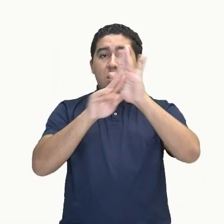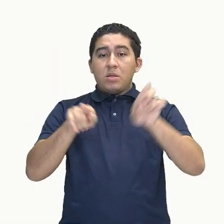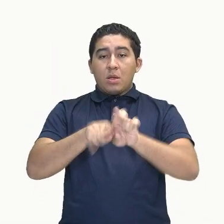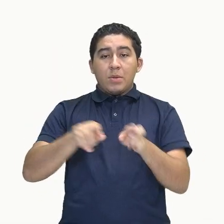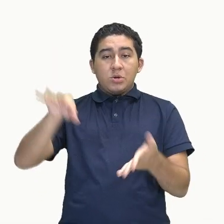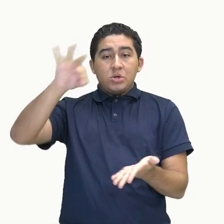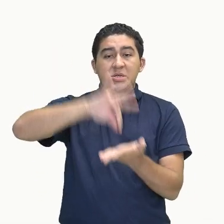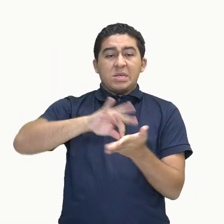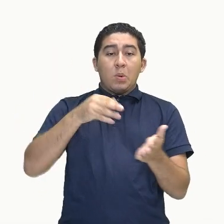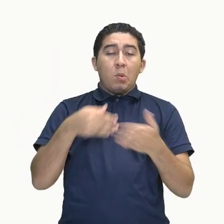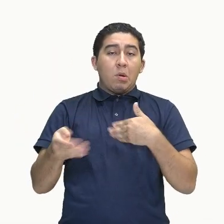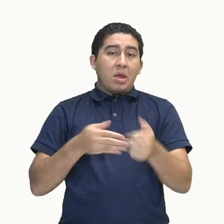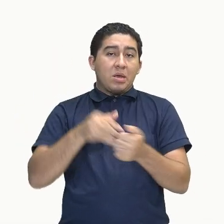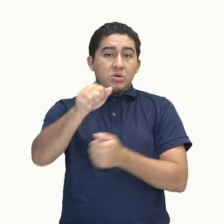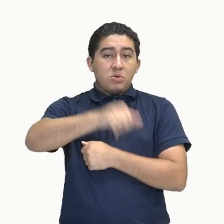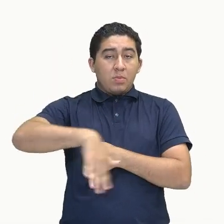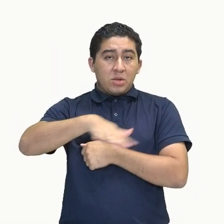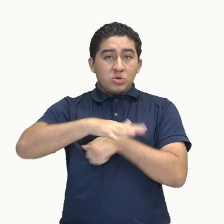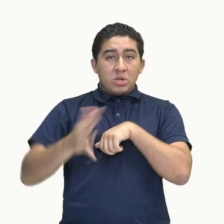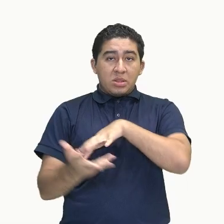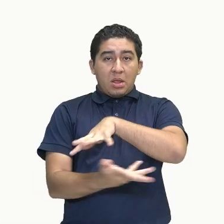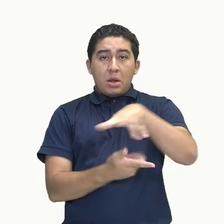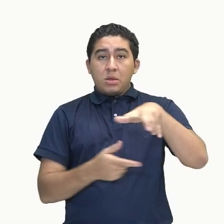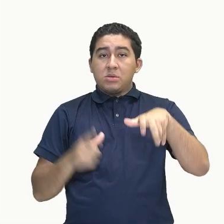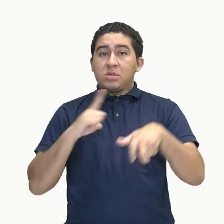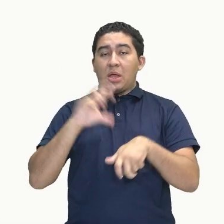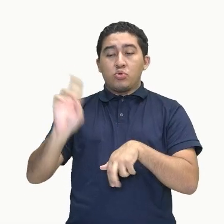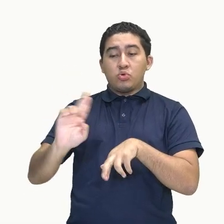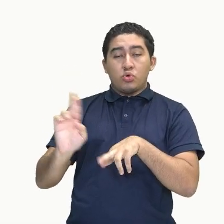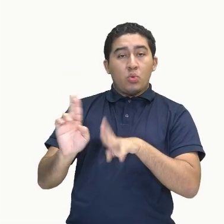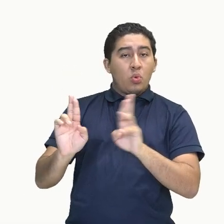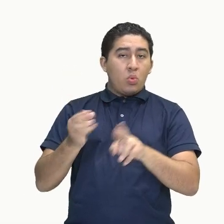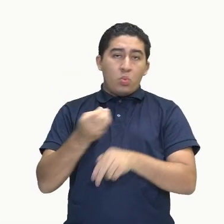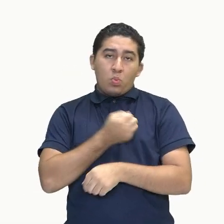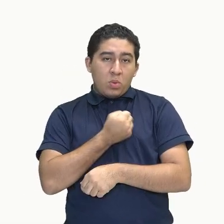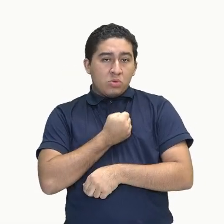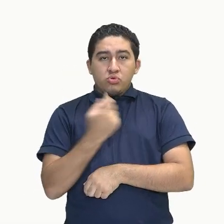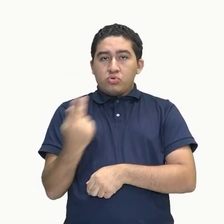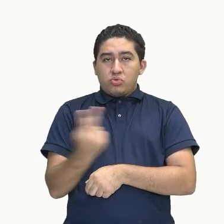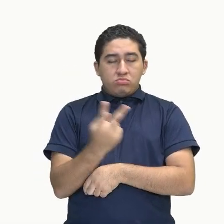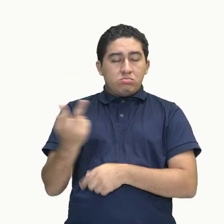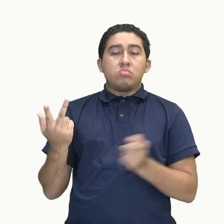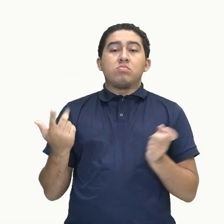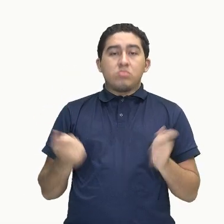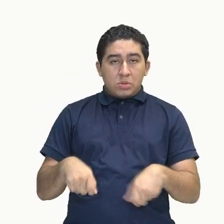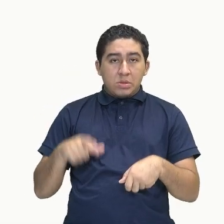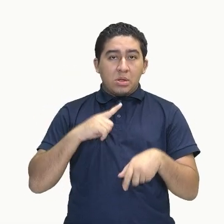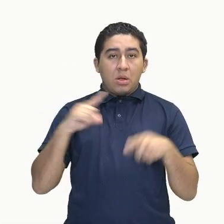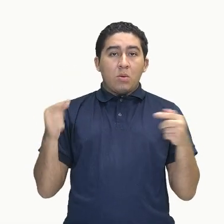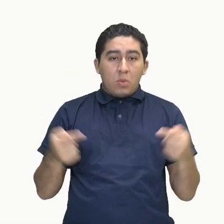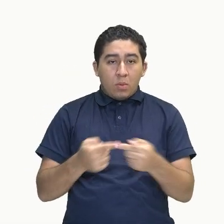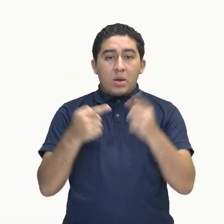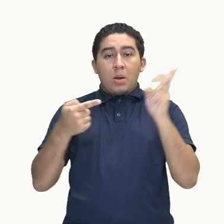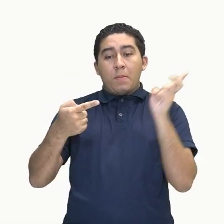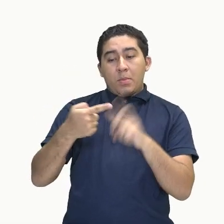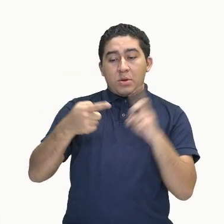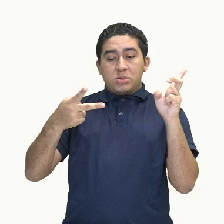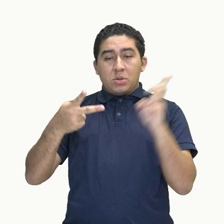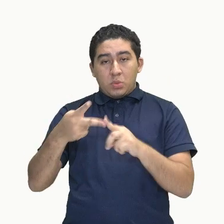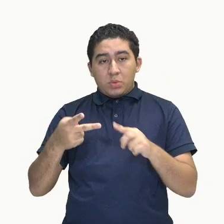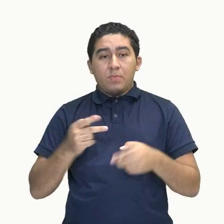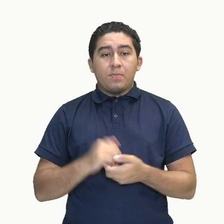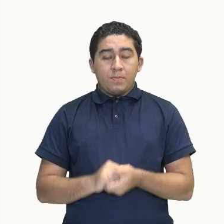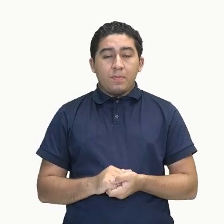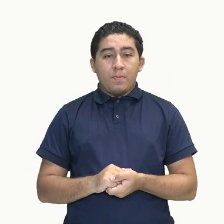ponto da superfície terrestre. Então, aí onde você está, você tem uma coordenada geográfica, que é composta por latitude e